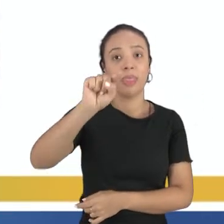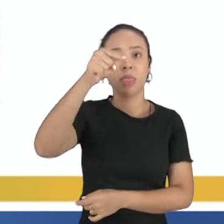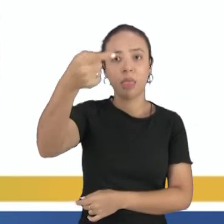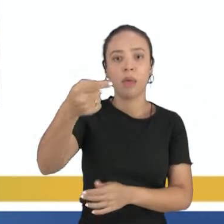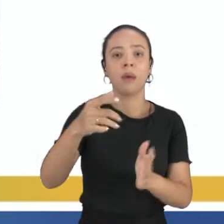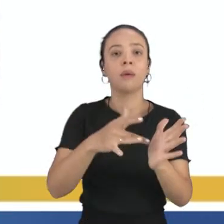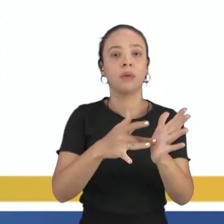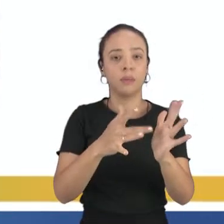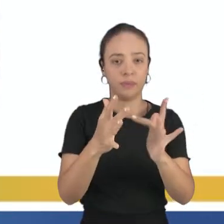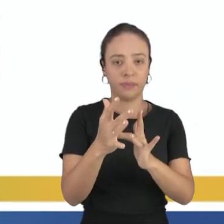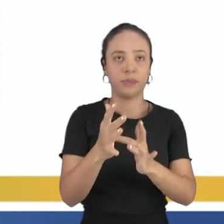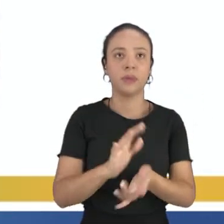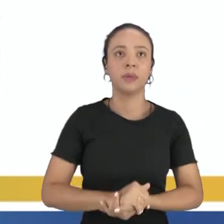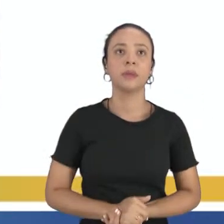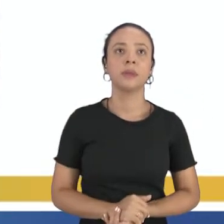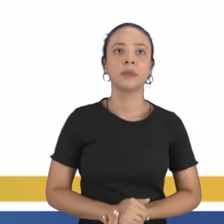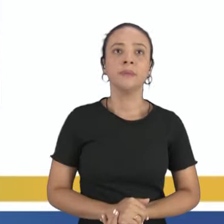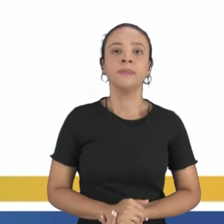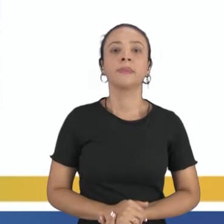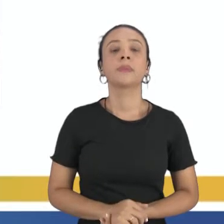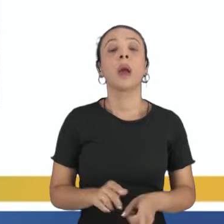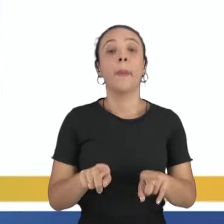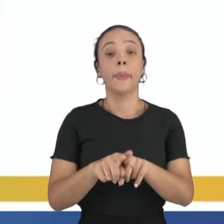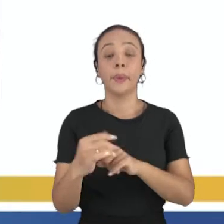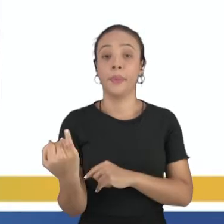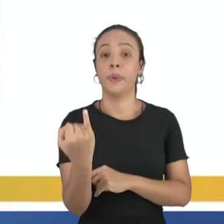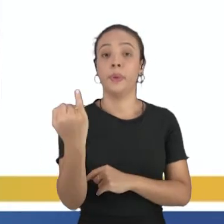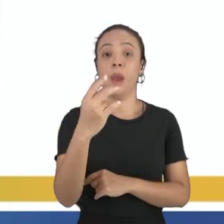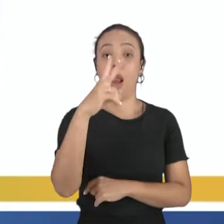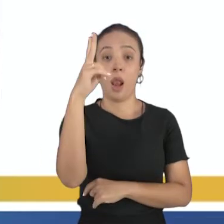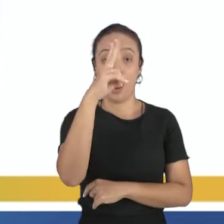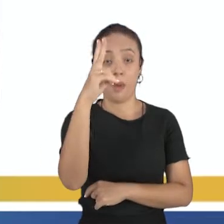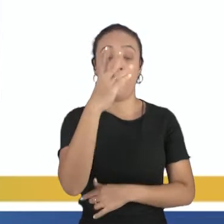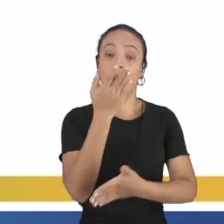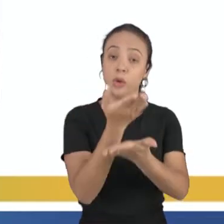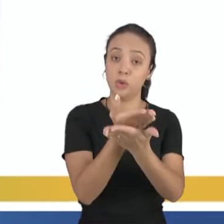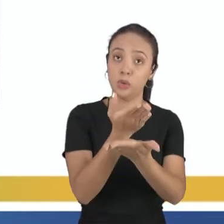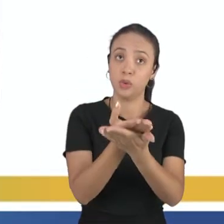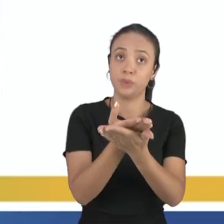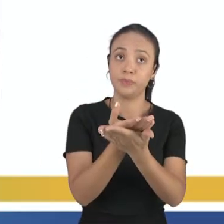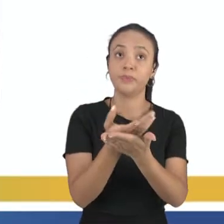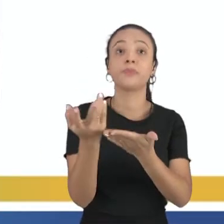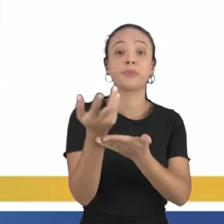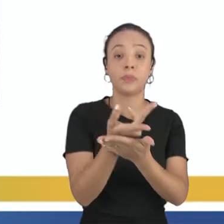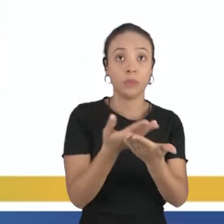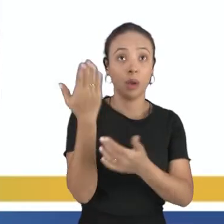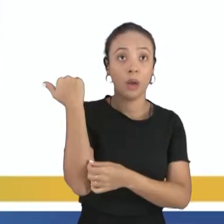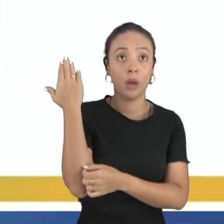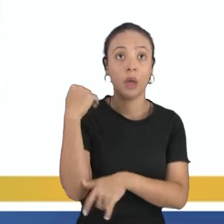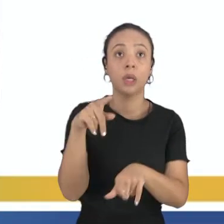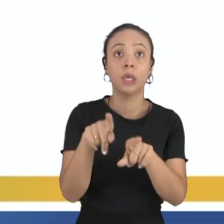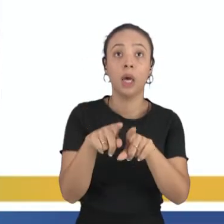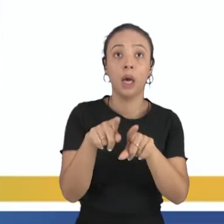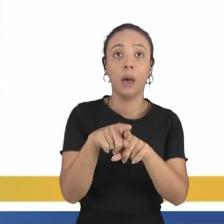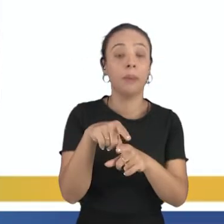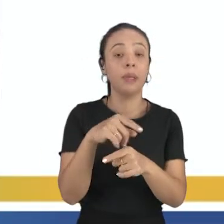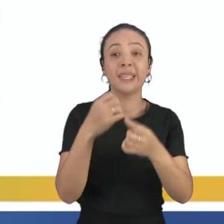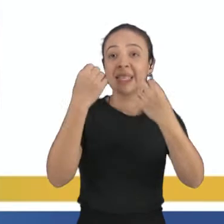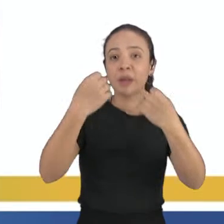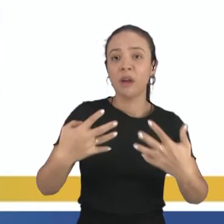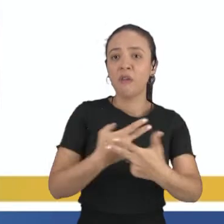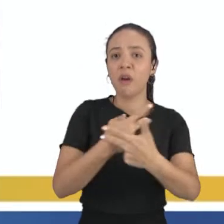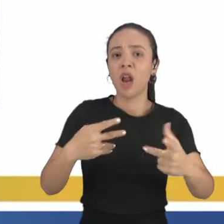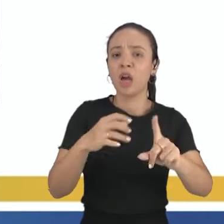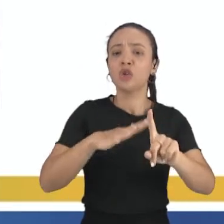Cristo. E aí é importante a gente entender que a arte na Antiguidade, ela fala de várias